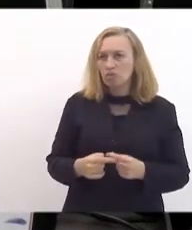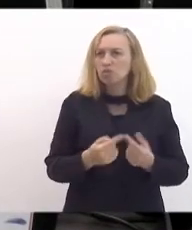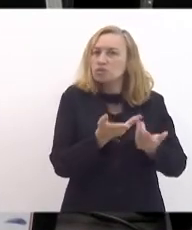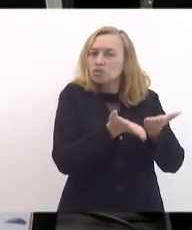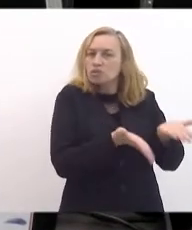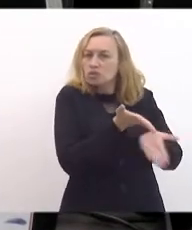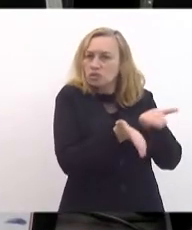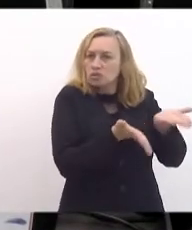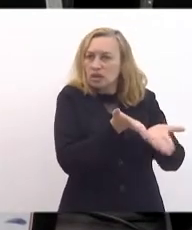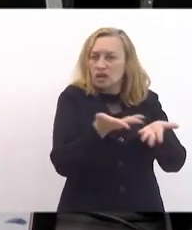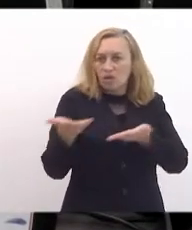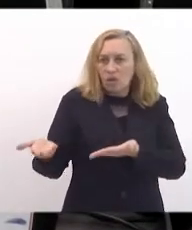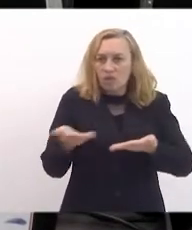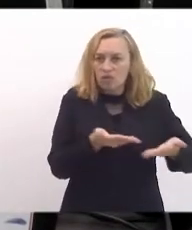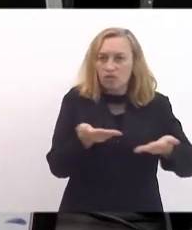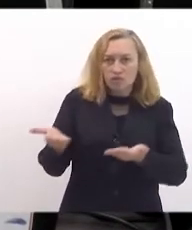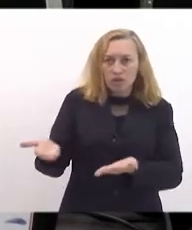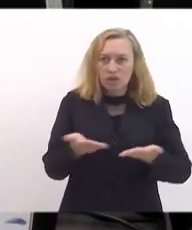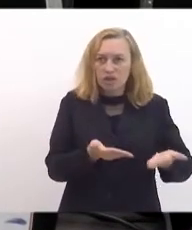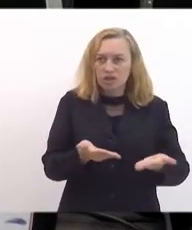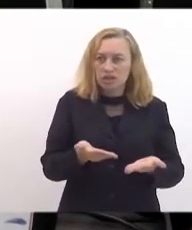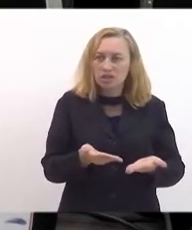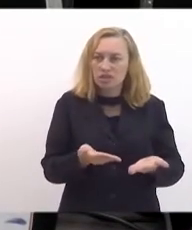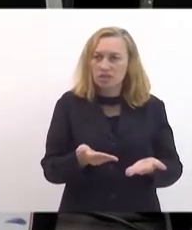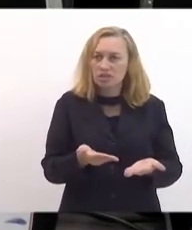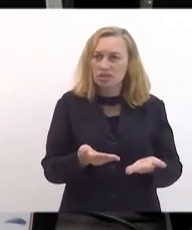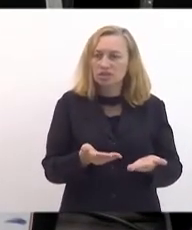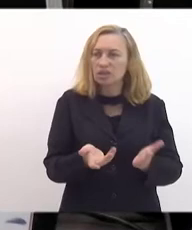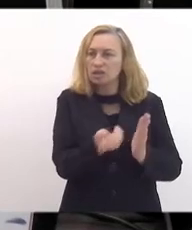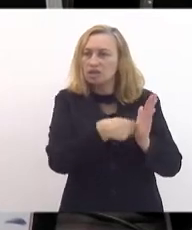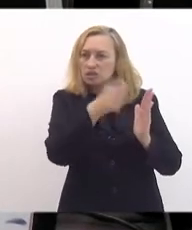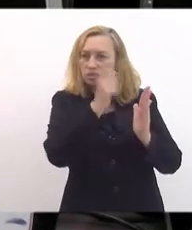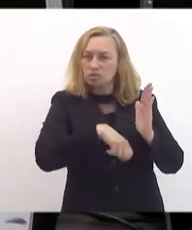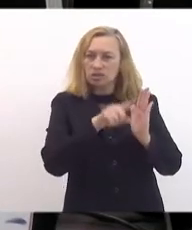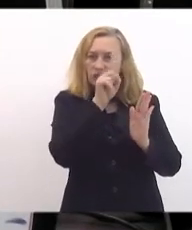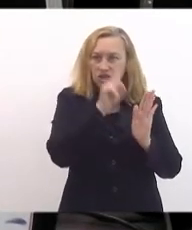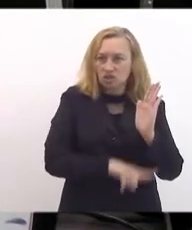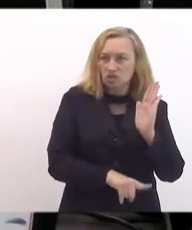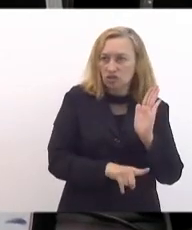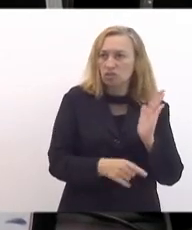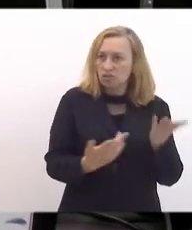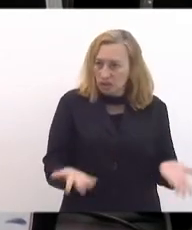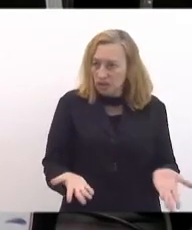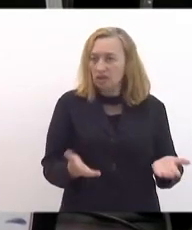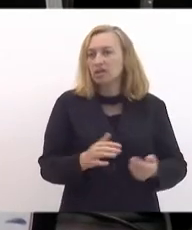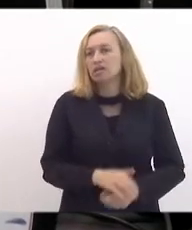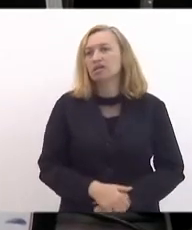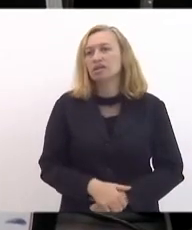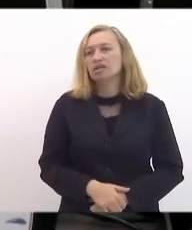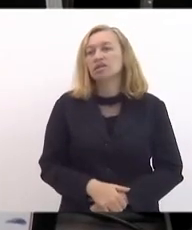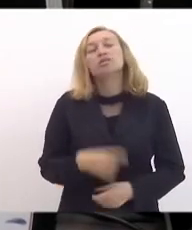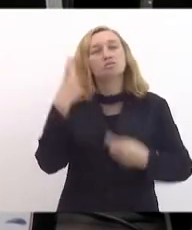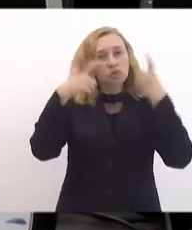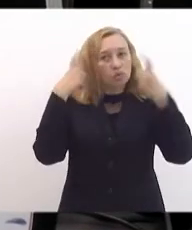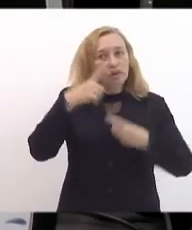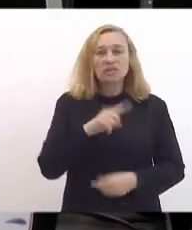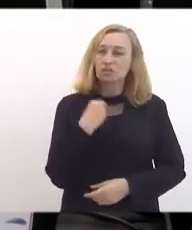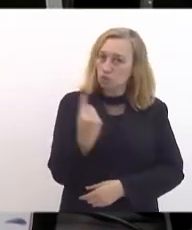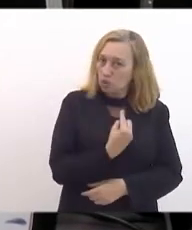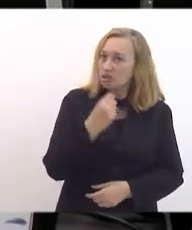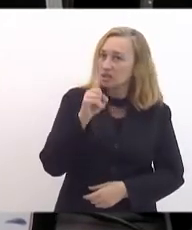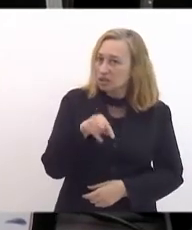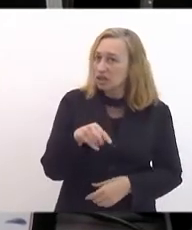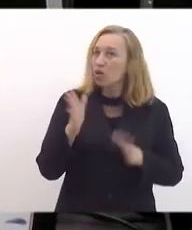favorecidos né de cargas tributárias muito reduzidas né Então essa essa preocupação nossa